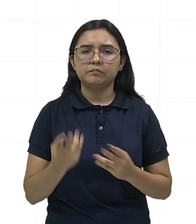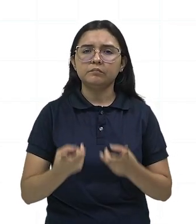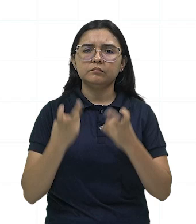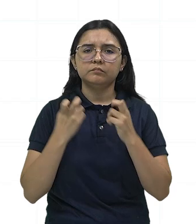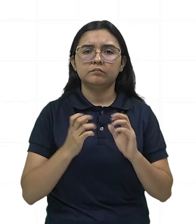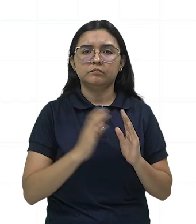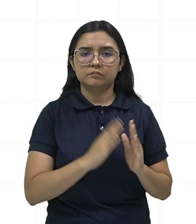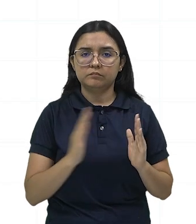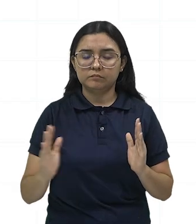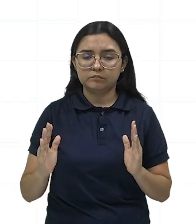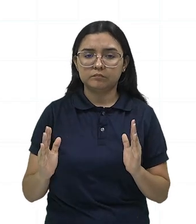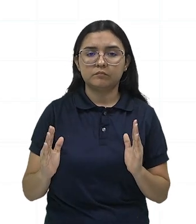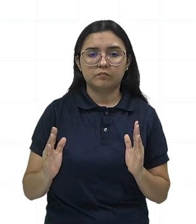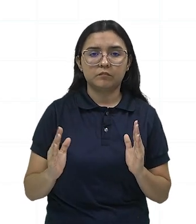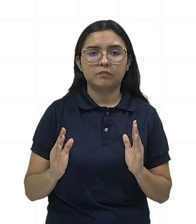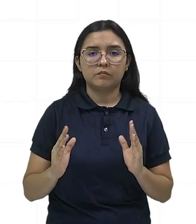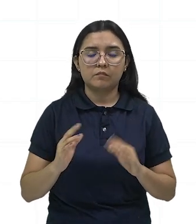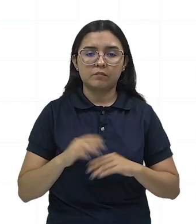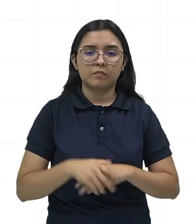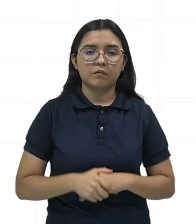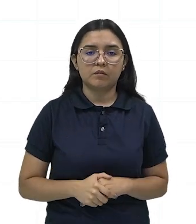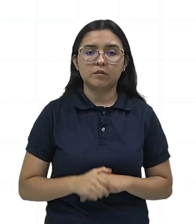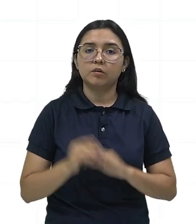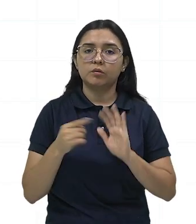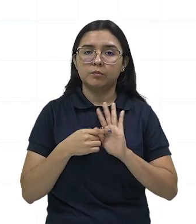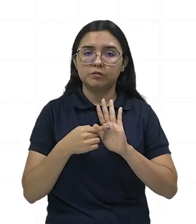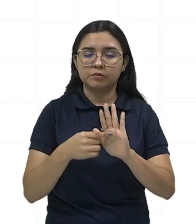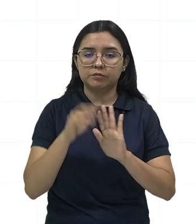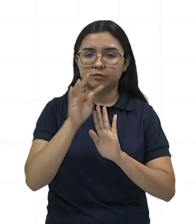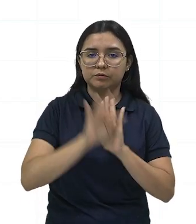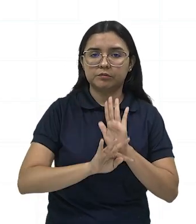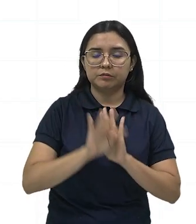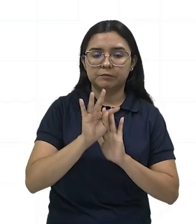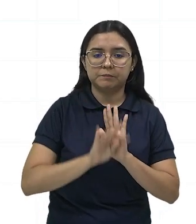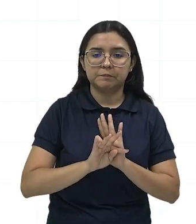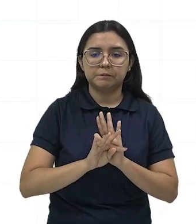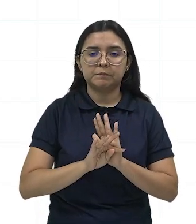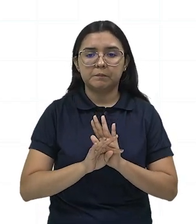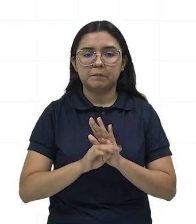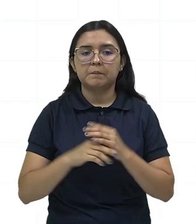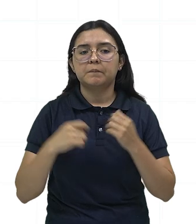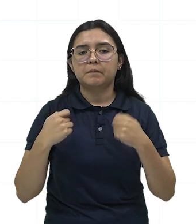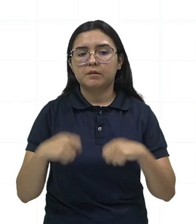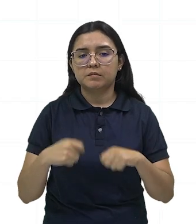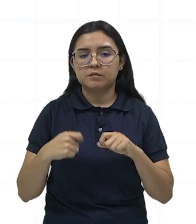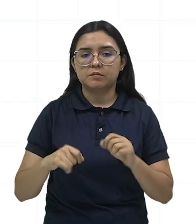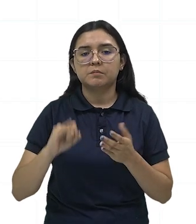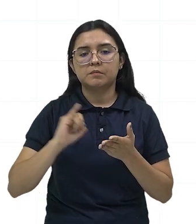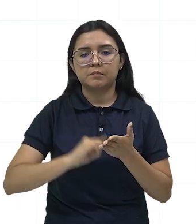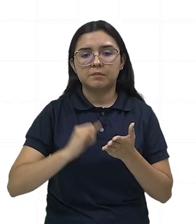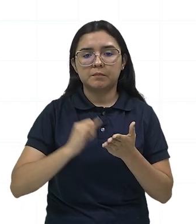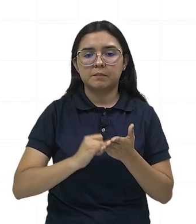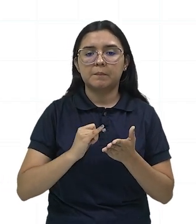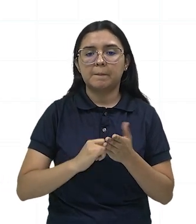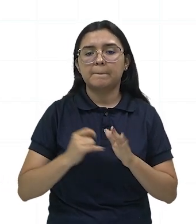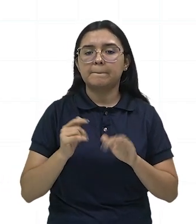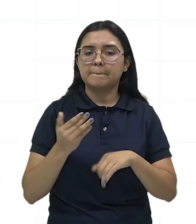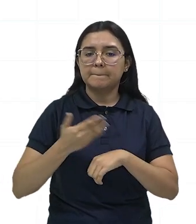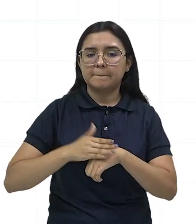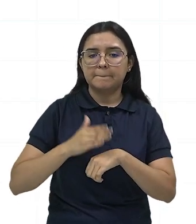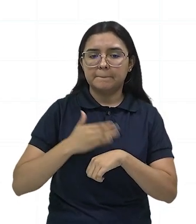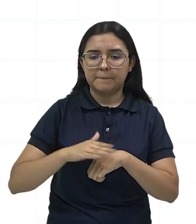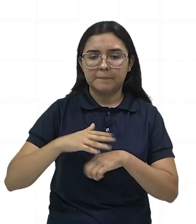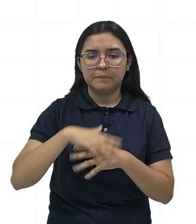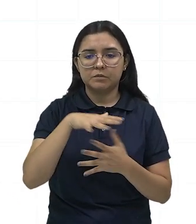cronologia, uma importância para os eventos que eu estou abordando. Devemos implementar práticas